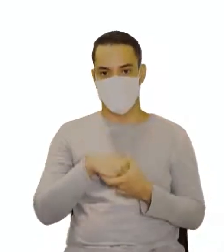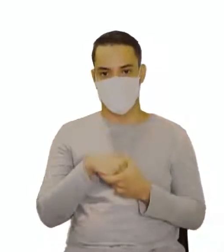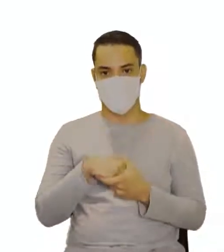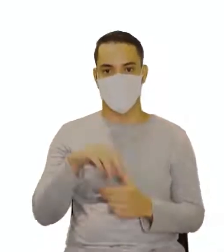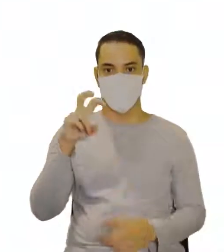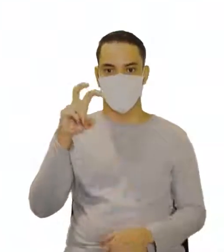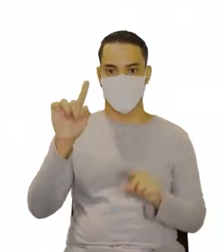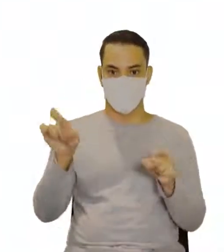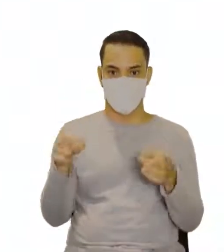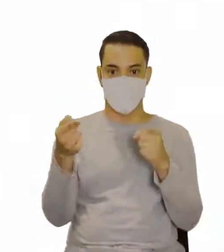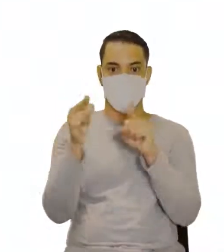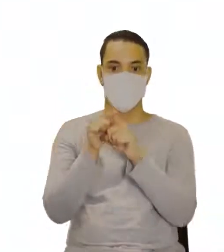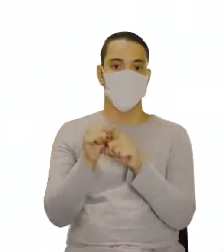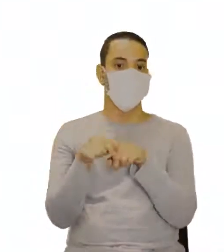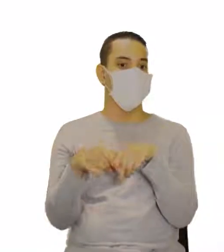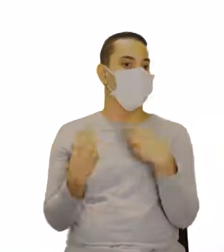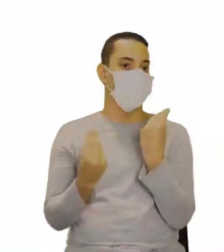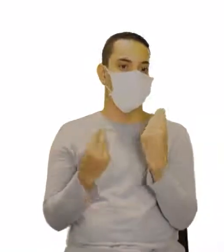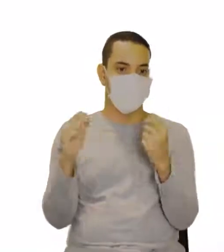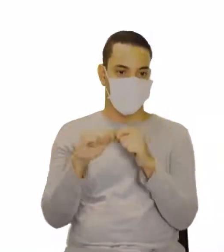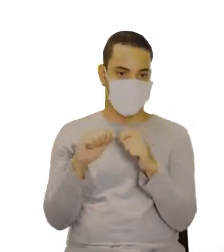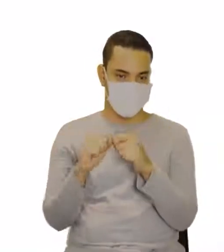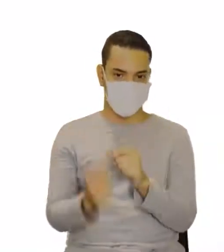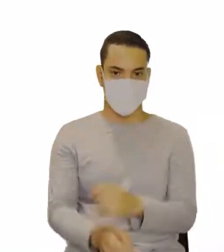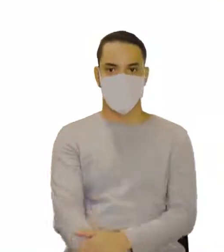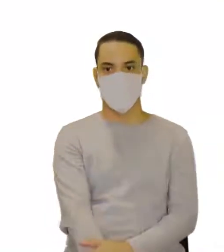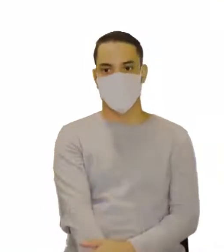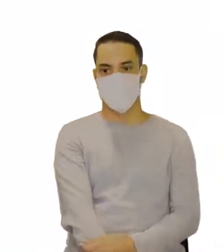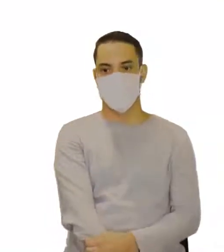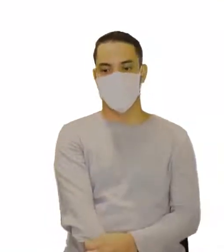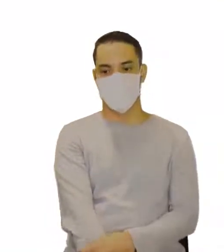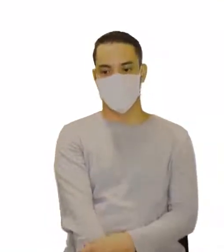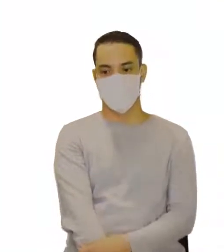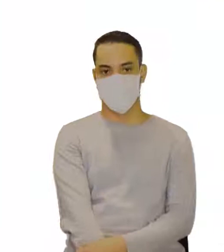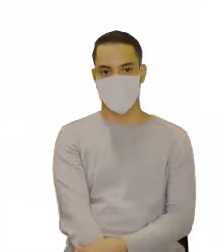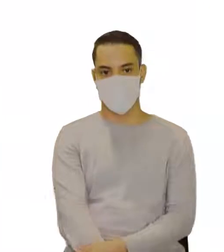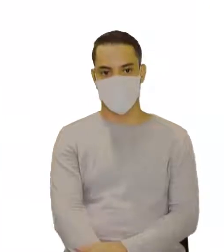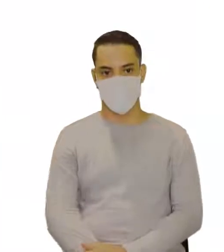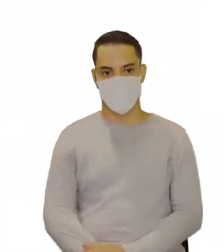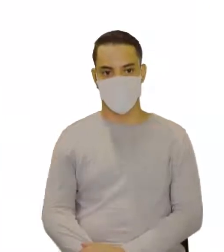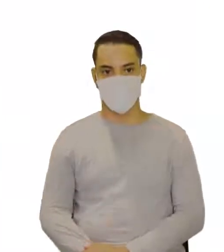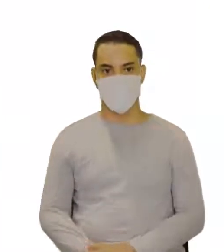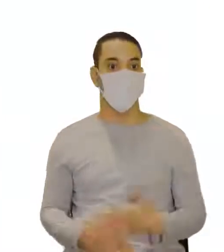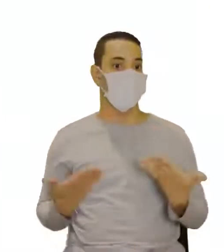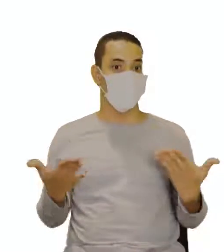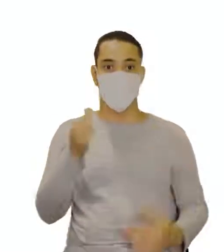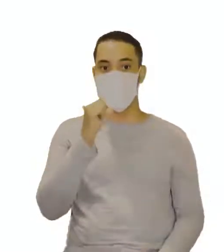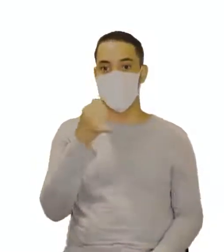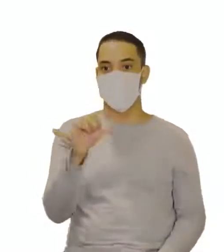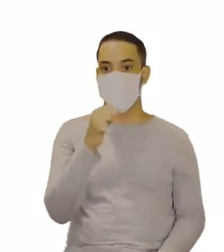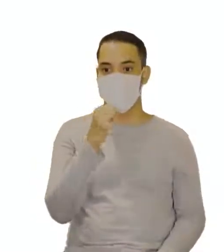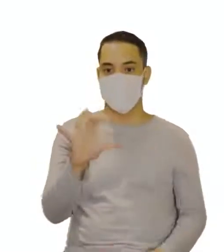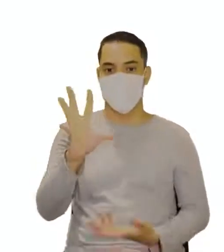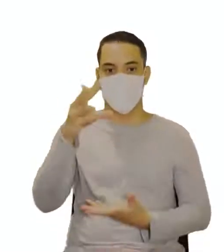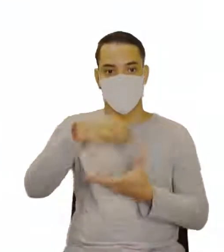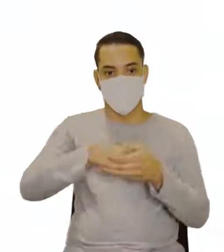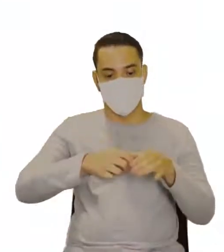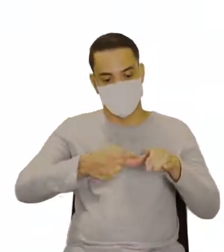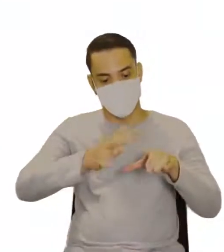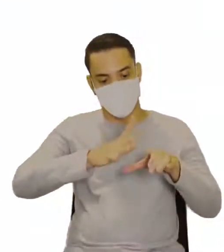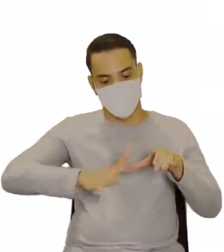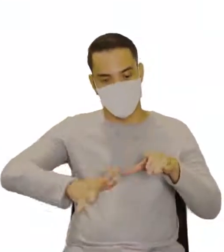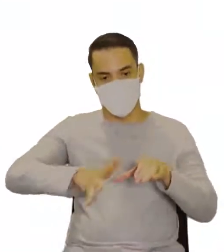5 ohms vale. Então, quanto é que vale essa intensidade de corrente elétrica aqui?